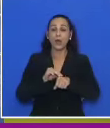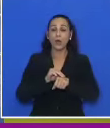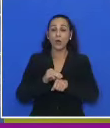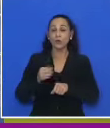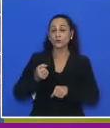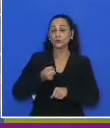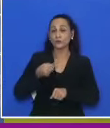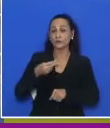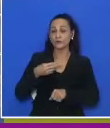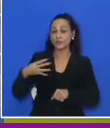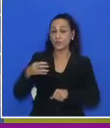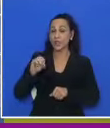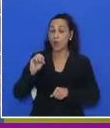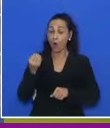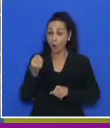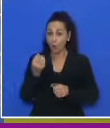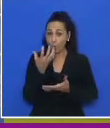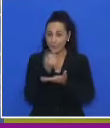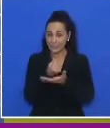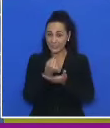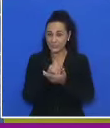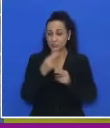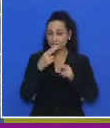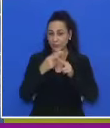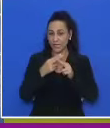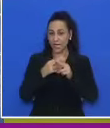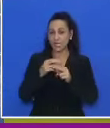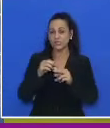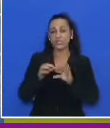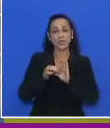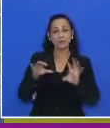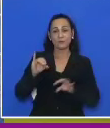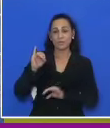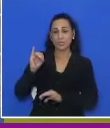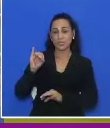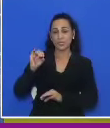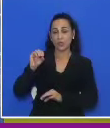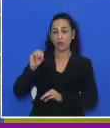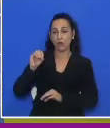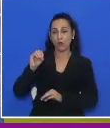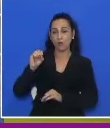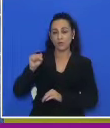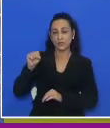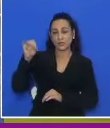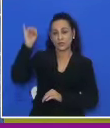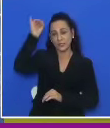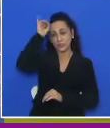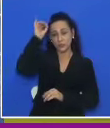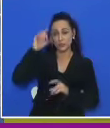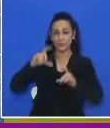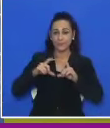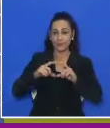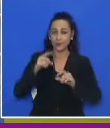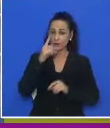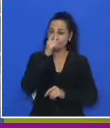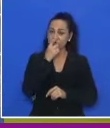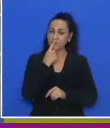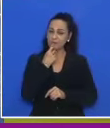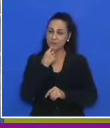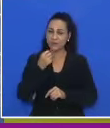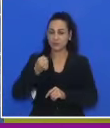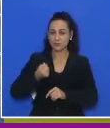aplicativo Loterias Caixa, disponível para Android e iOS. Bola vermelha, número 11. Vermelha,